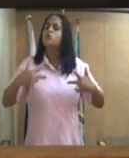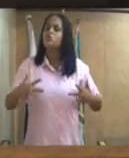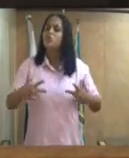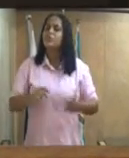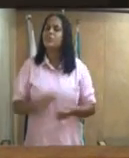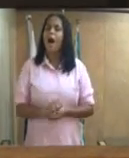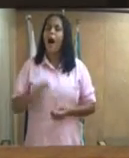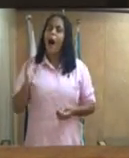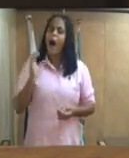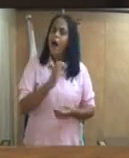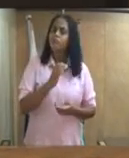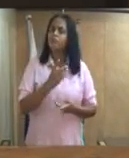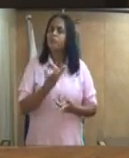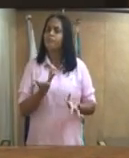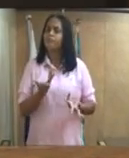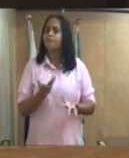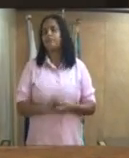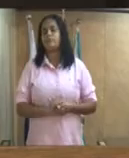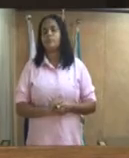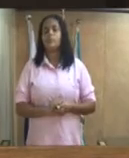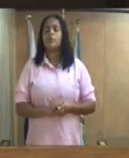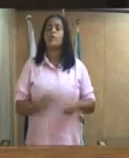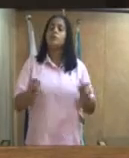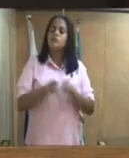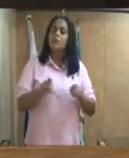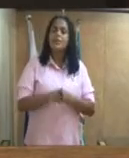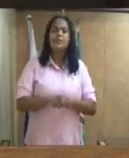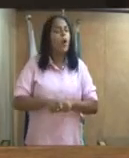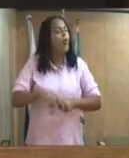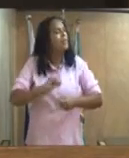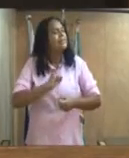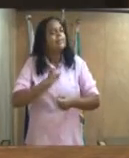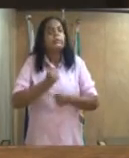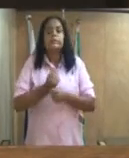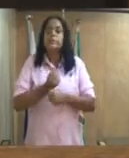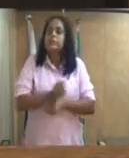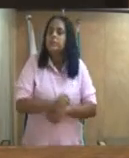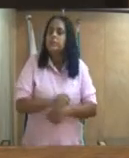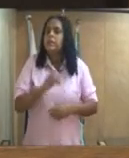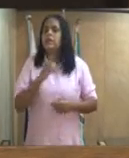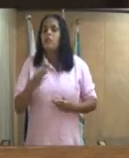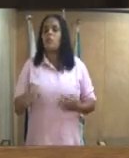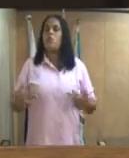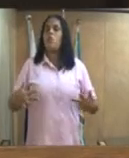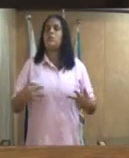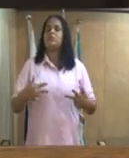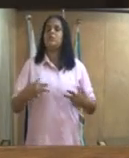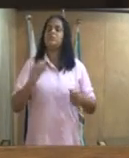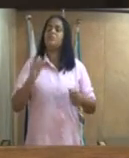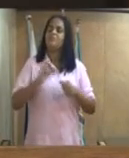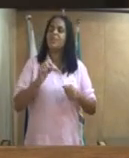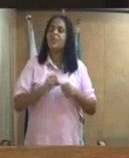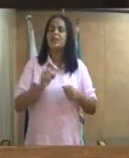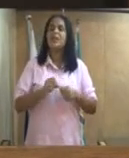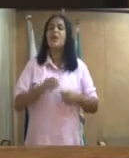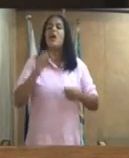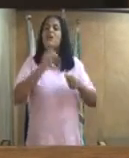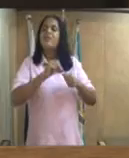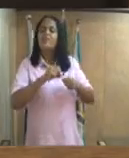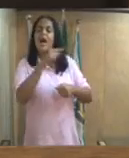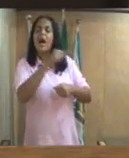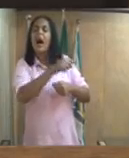magnitude. Já não suportamos mais esse desserviço que é prestado à